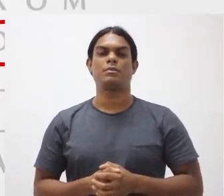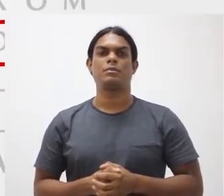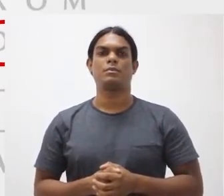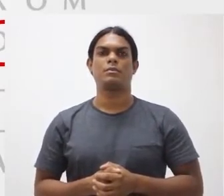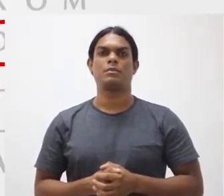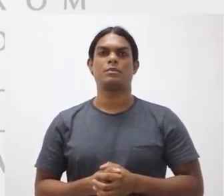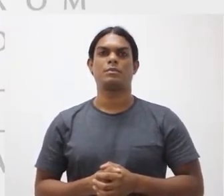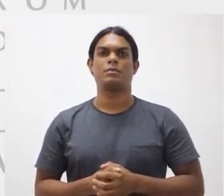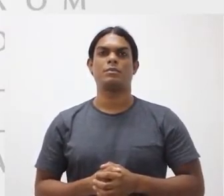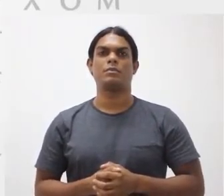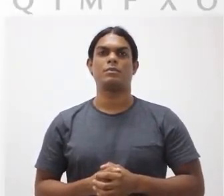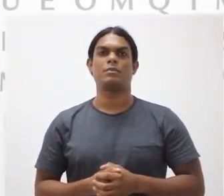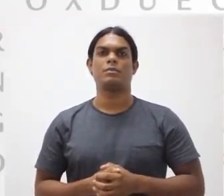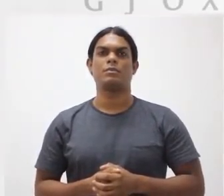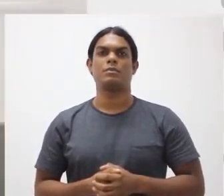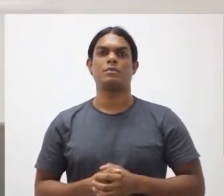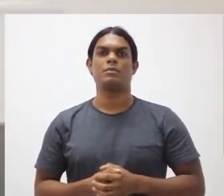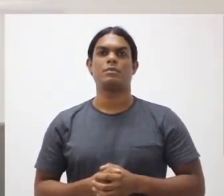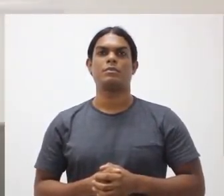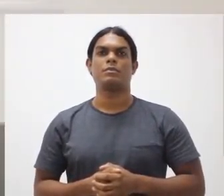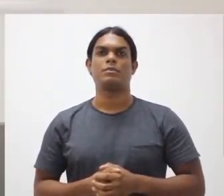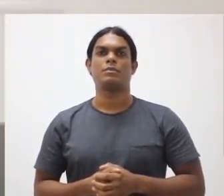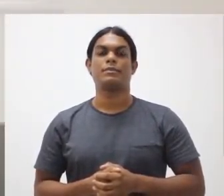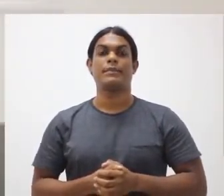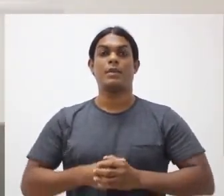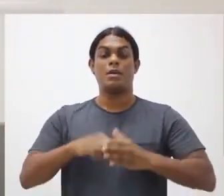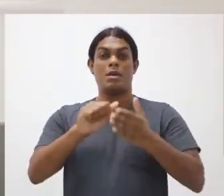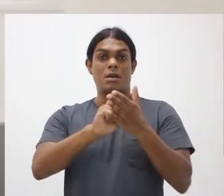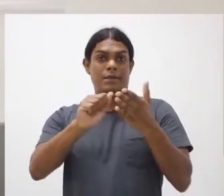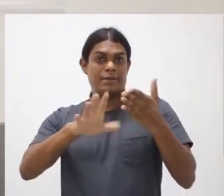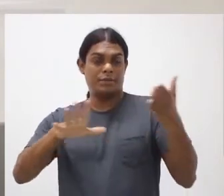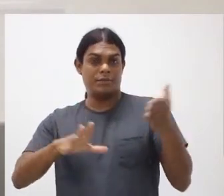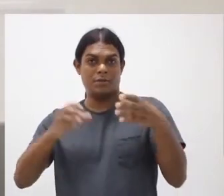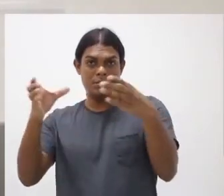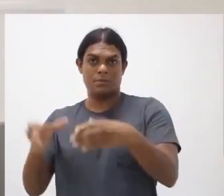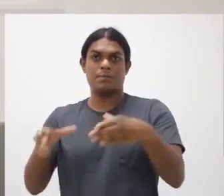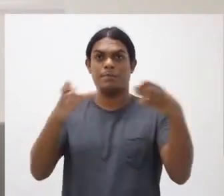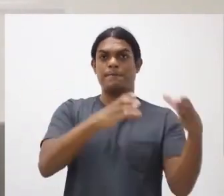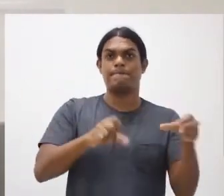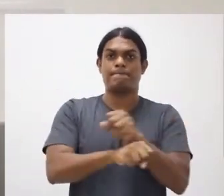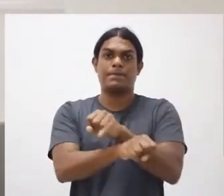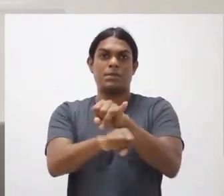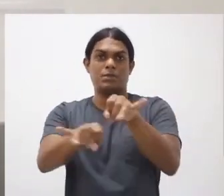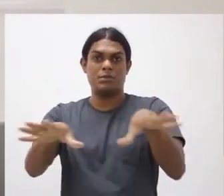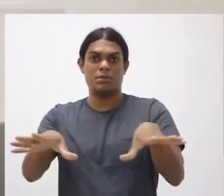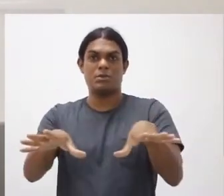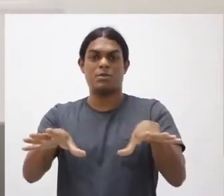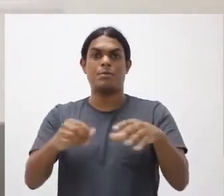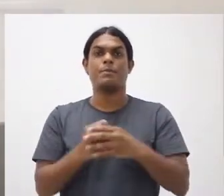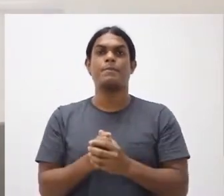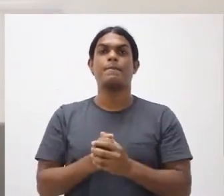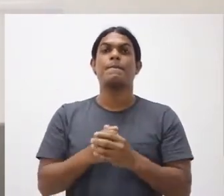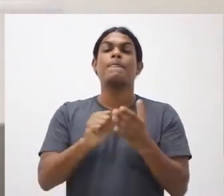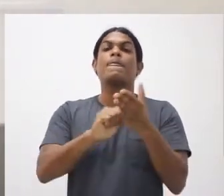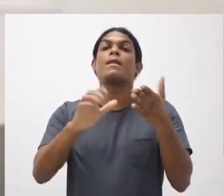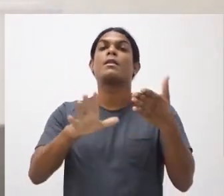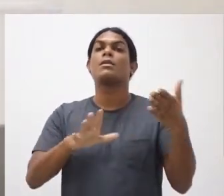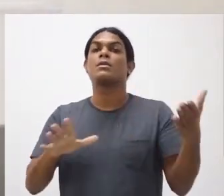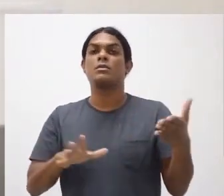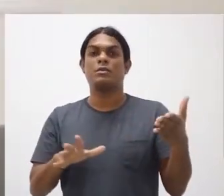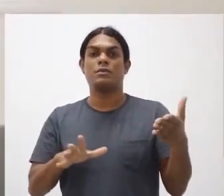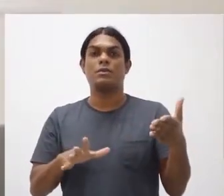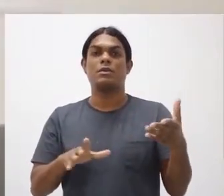garantir que as empresas alcancem os seus resultados. A atividade de movimentação e distribuição é uma atividade